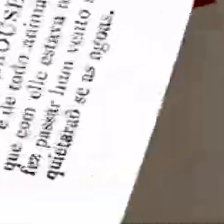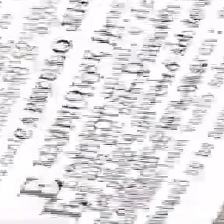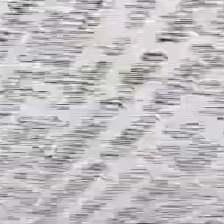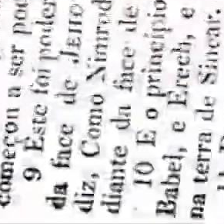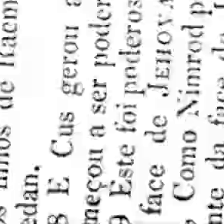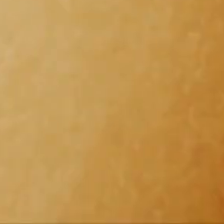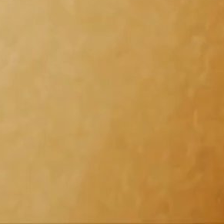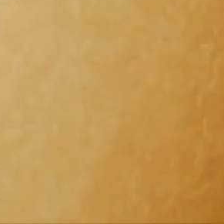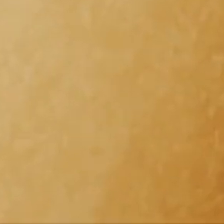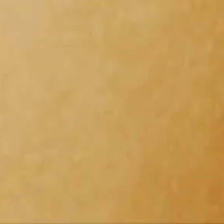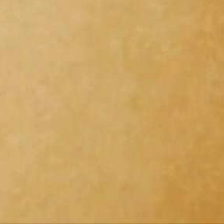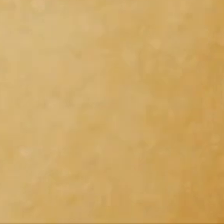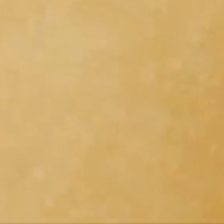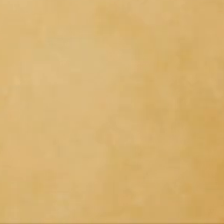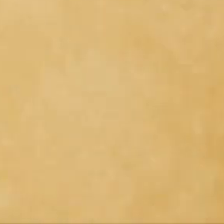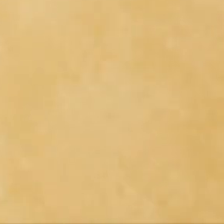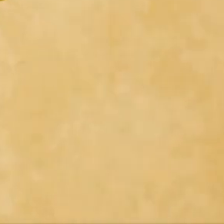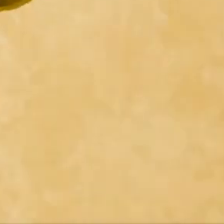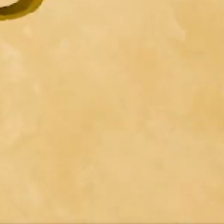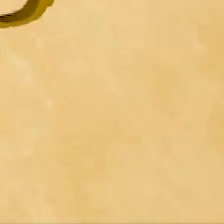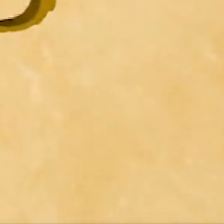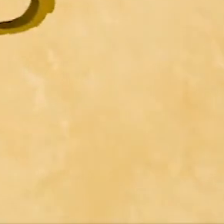TV Web Manaim apresenta